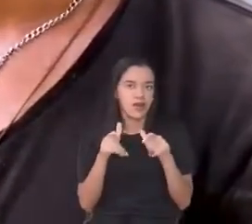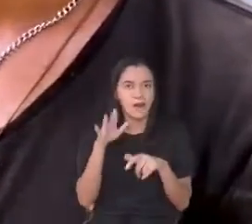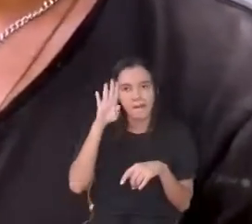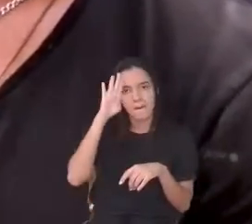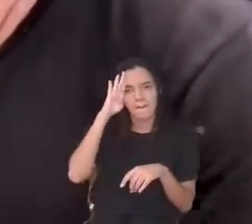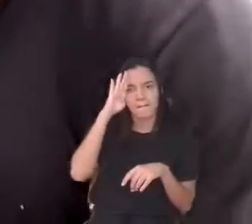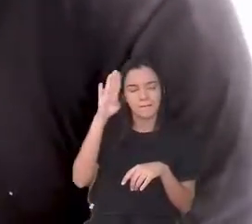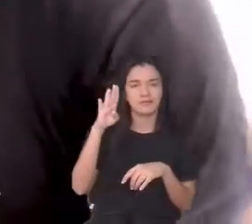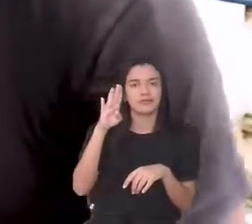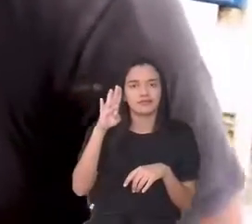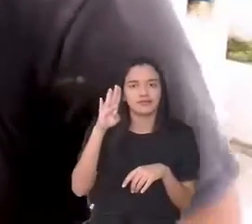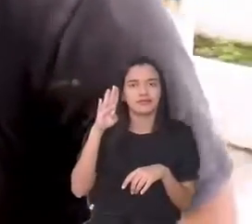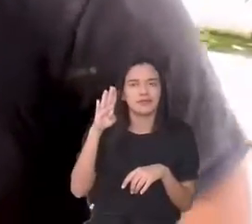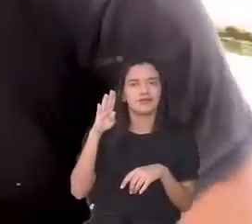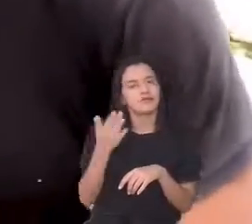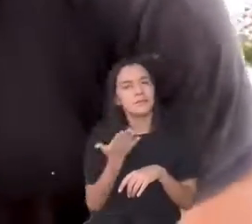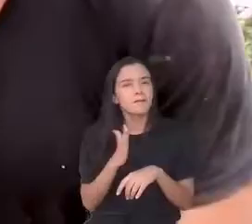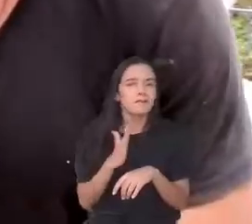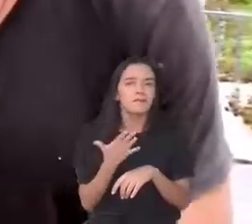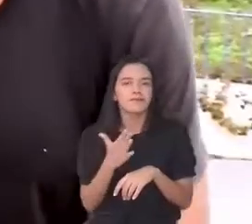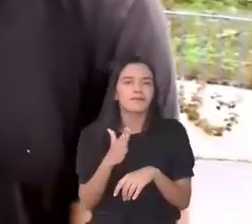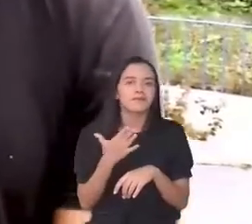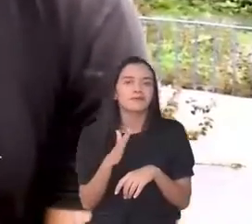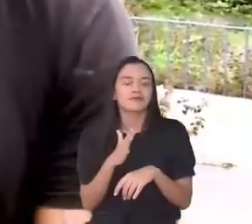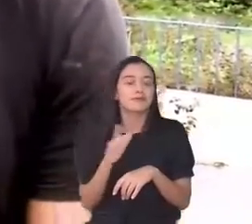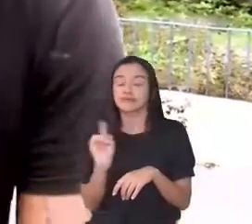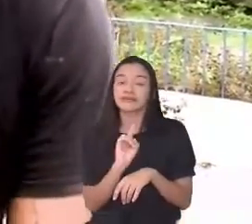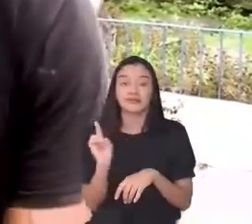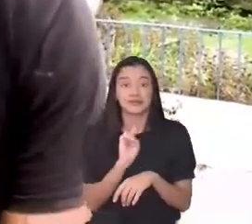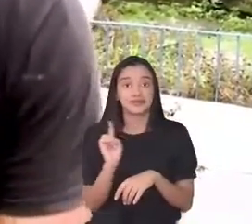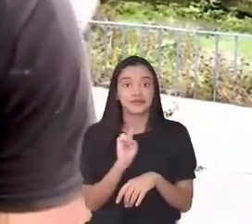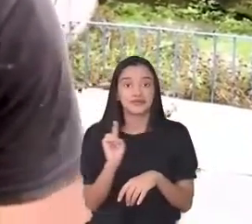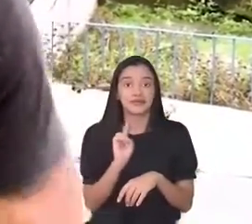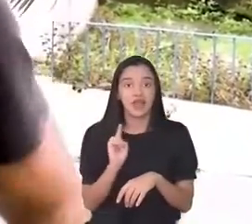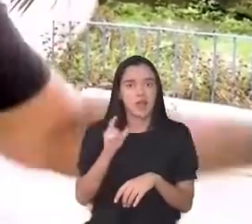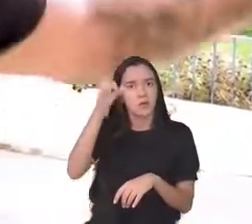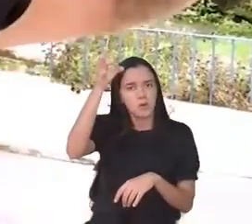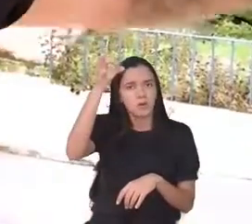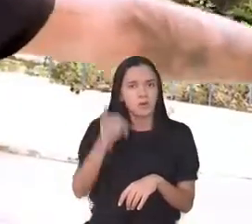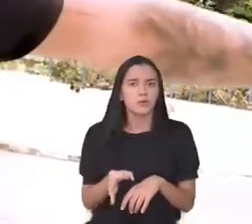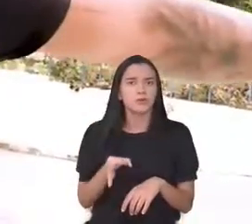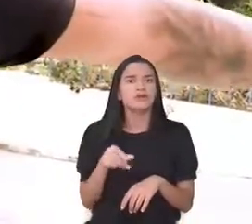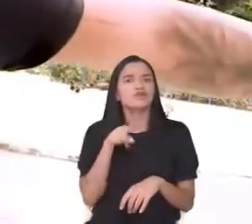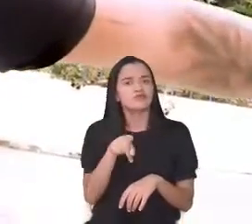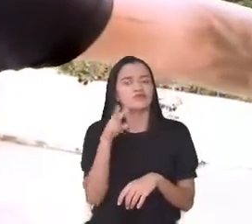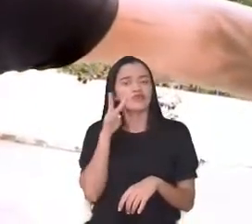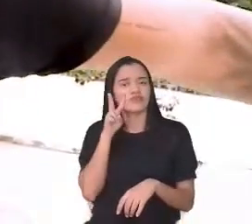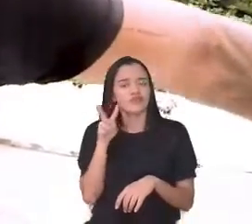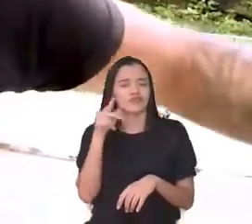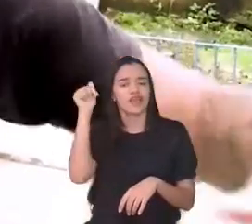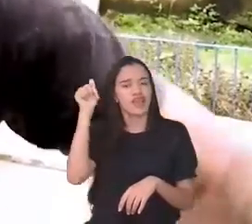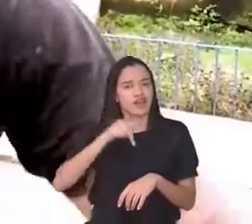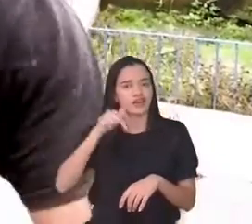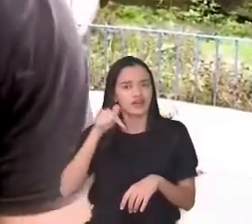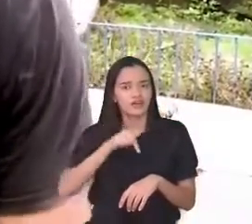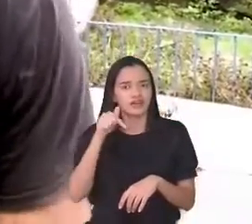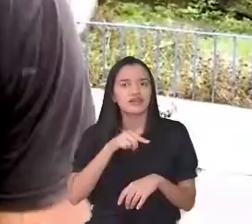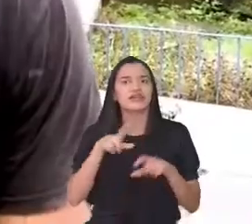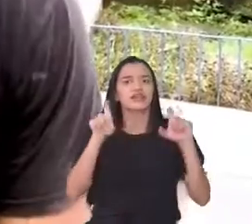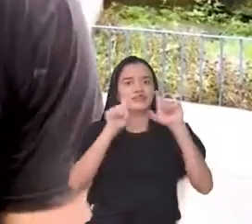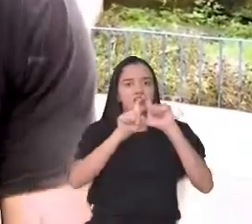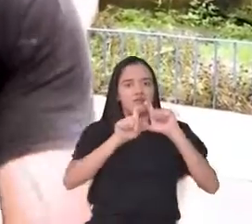e provavelmente não. Com certeza, você vai ver aqui essa